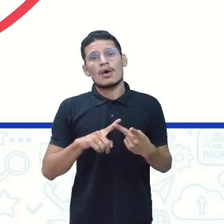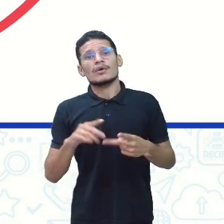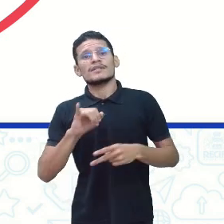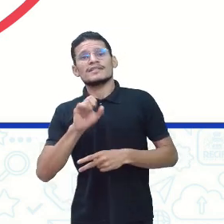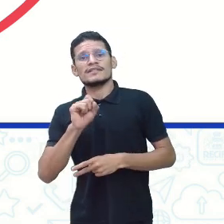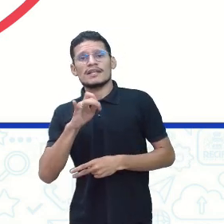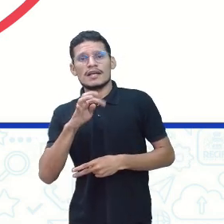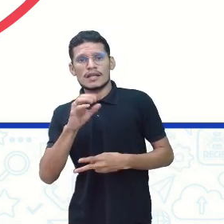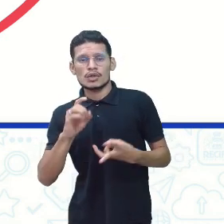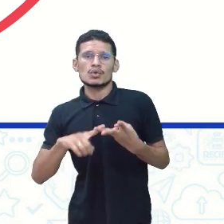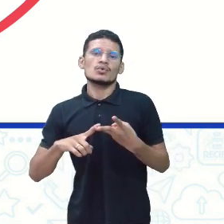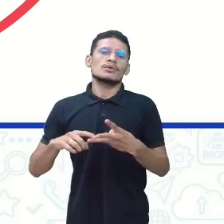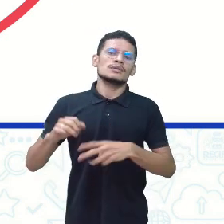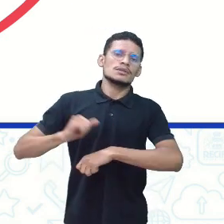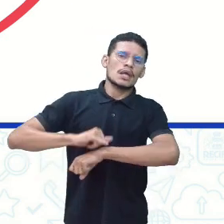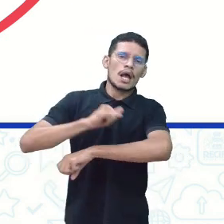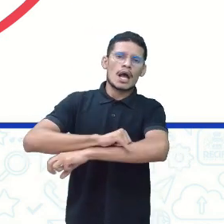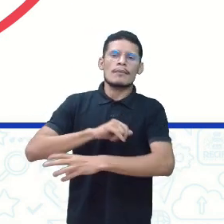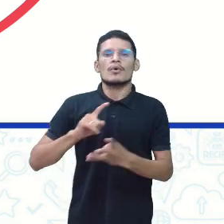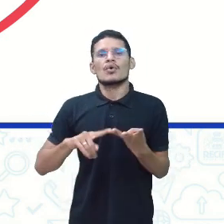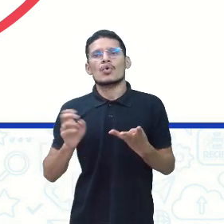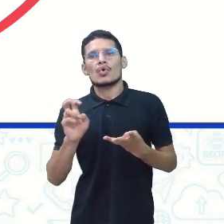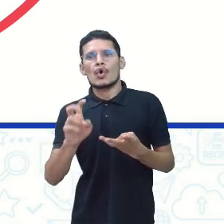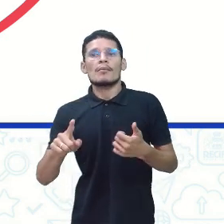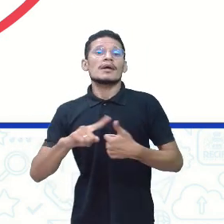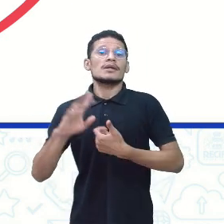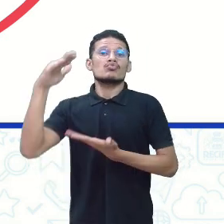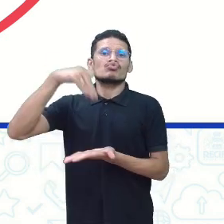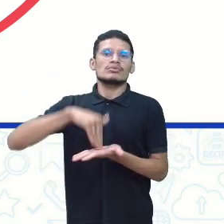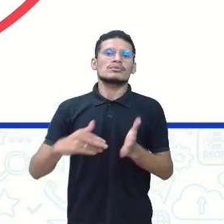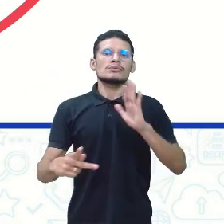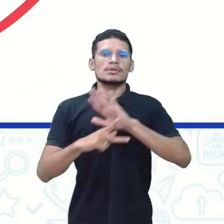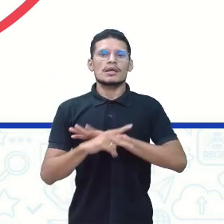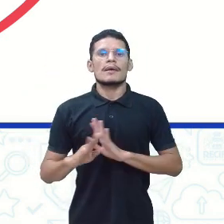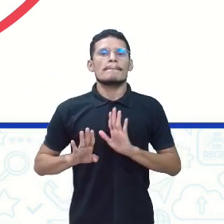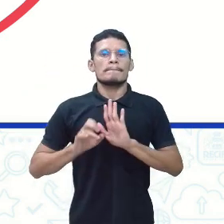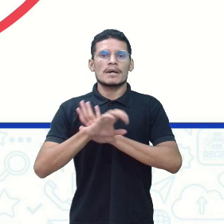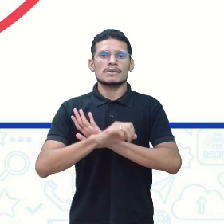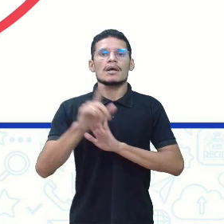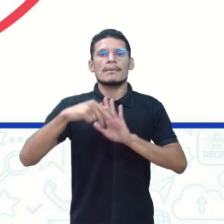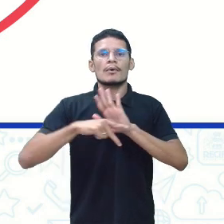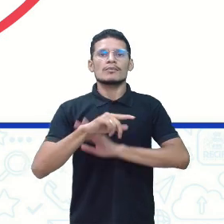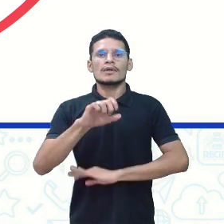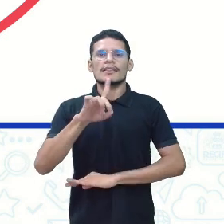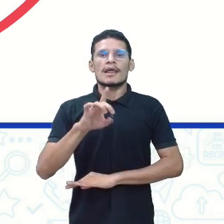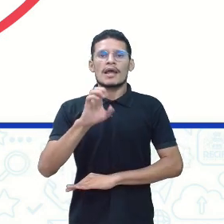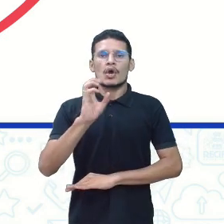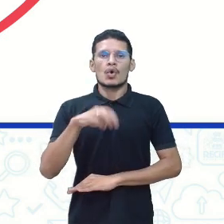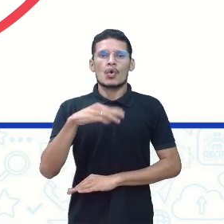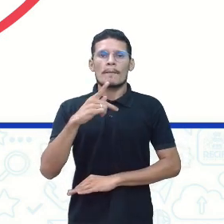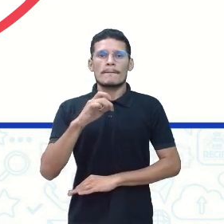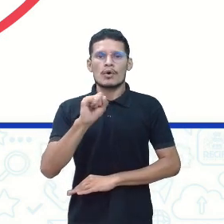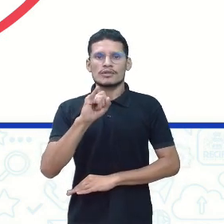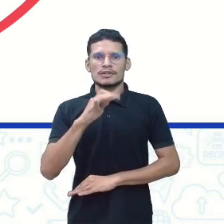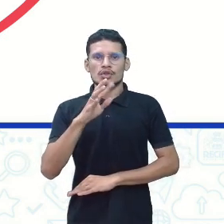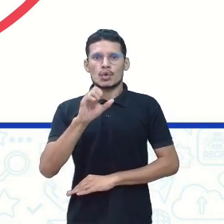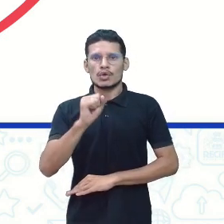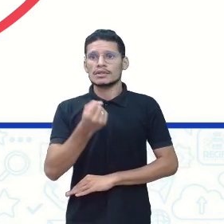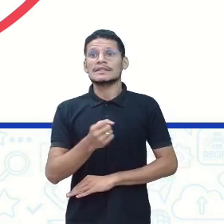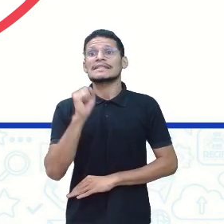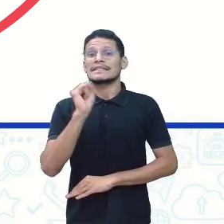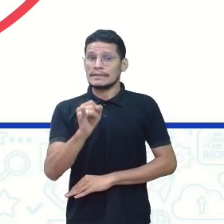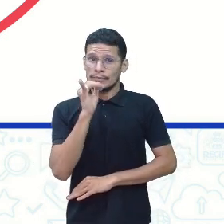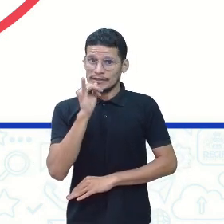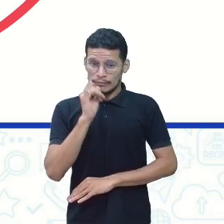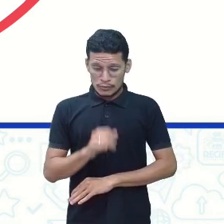cobra e aqui nós temos as bactérias, que são os seres decompositores. Imaginem, os